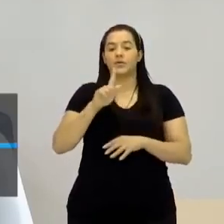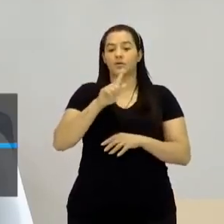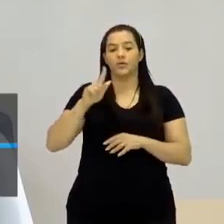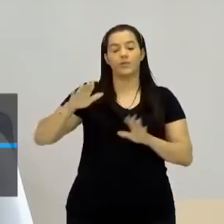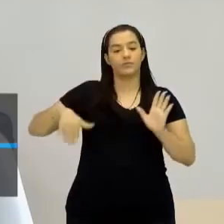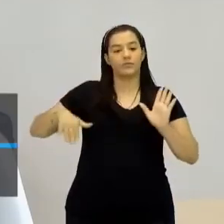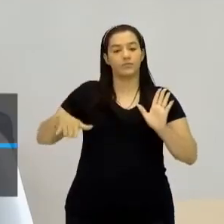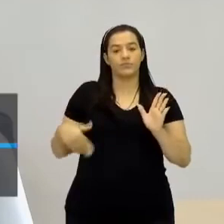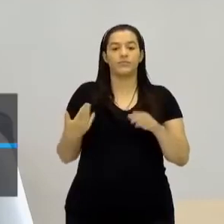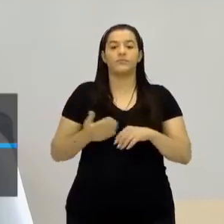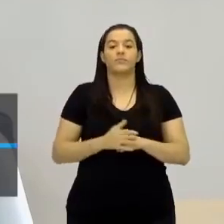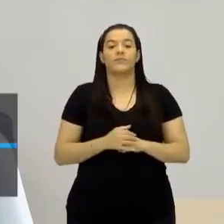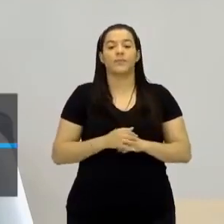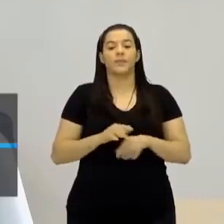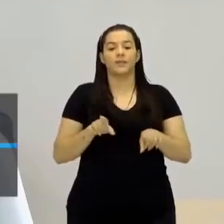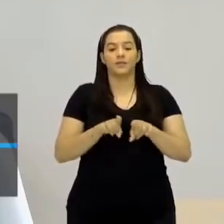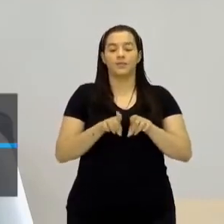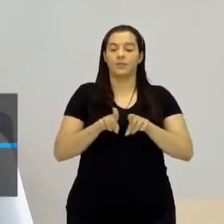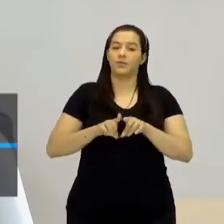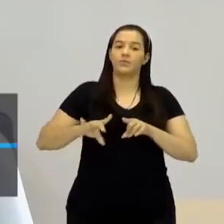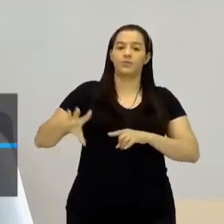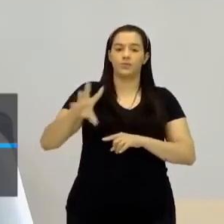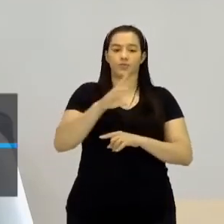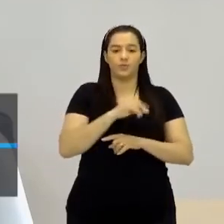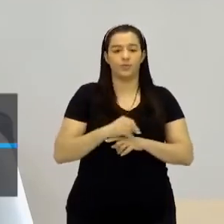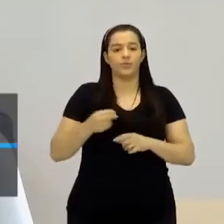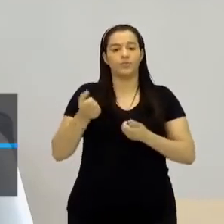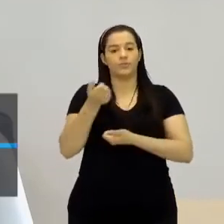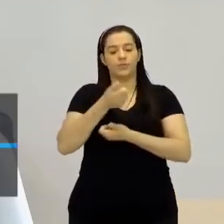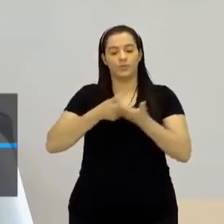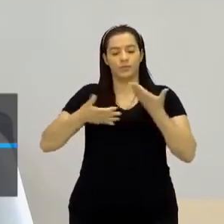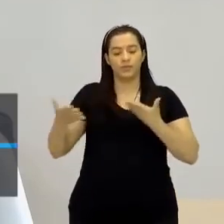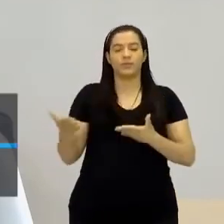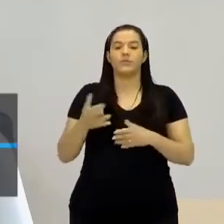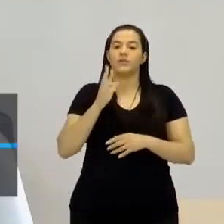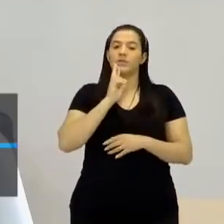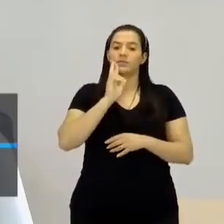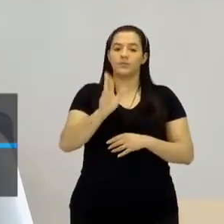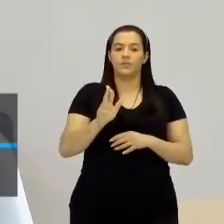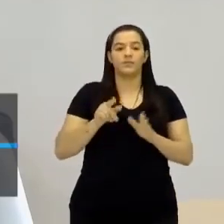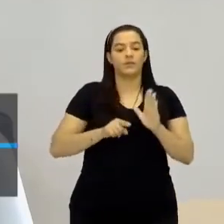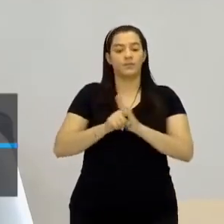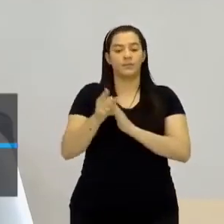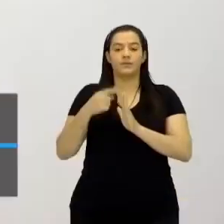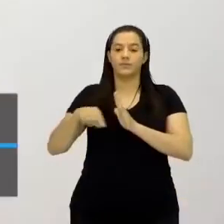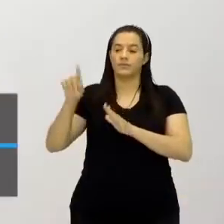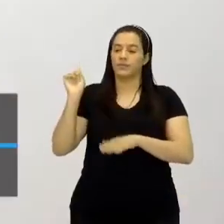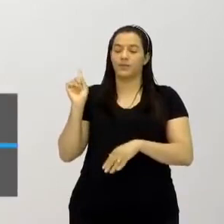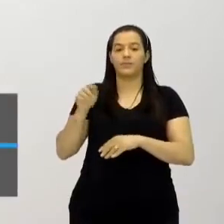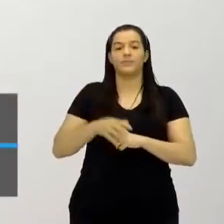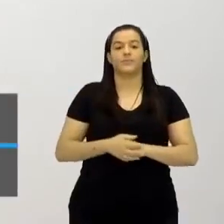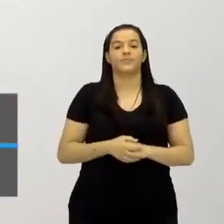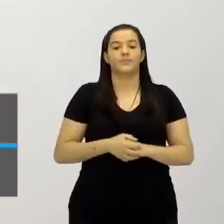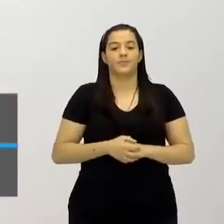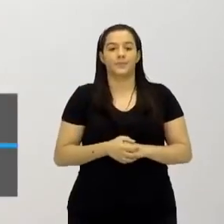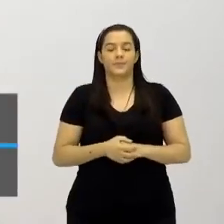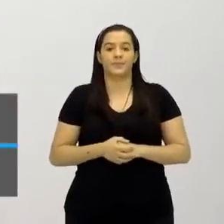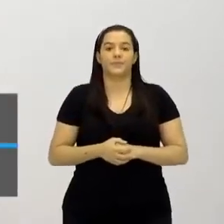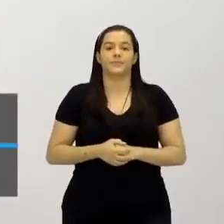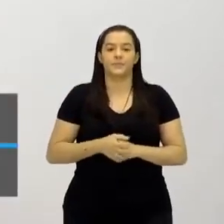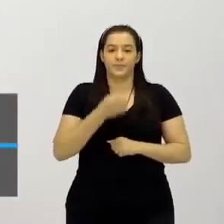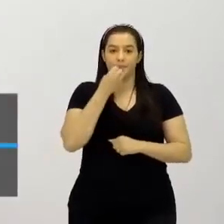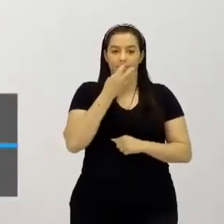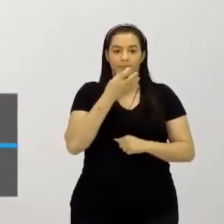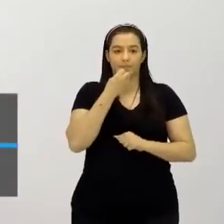o Peixiquinho Coatá também, todos eles aí compartilhando as respostas da pergunta anterior, R$ 100. Muito bom, é isso aí.